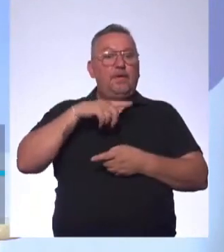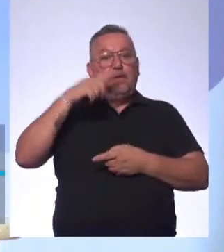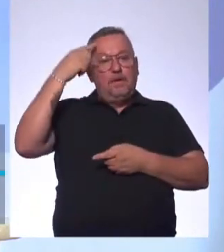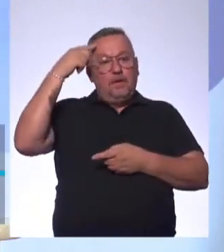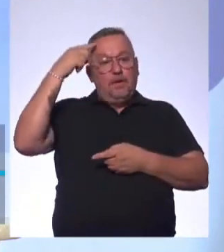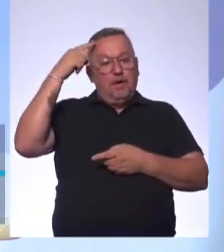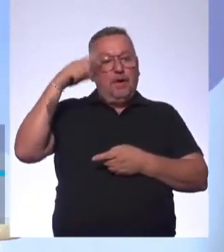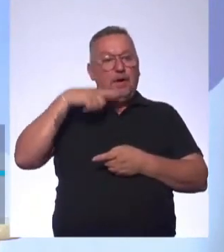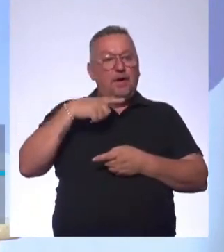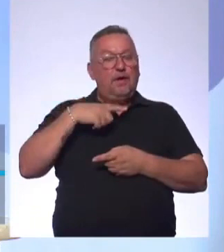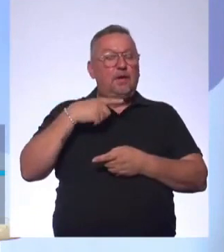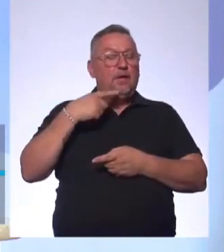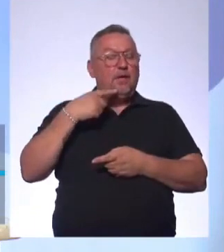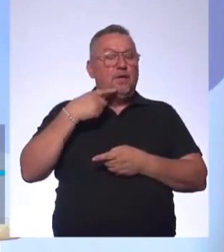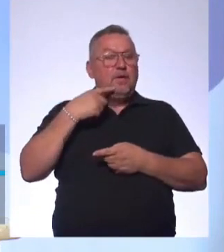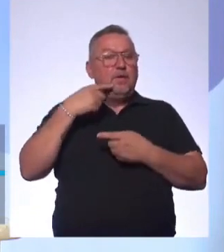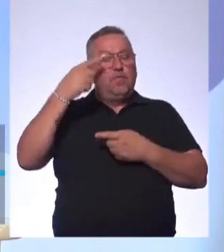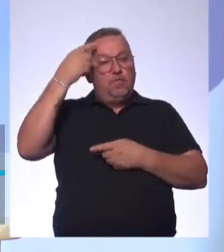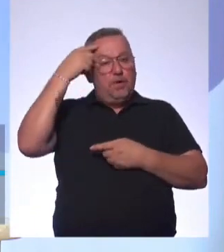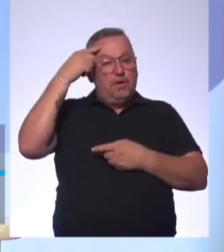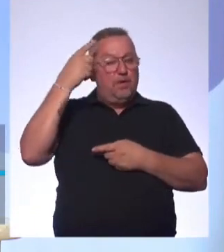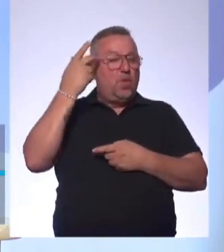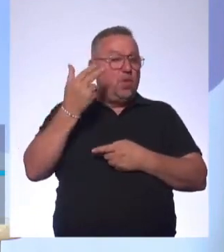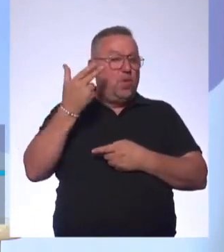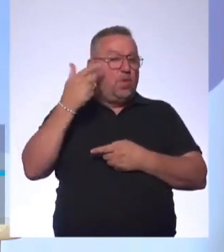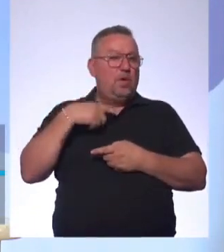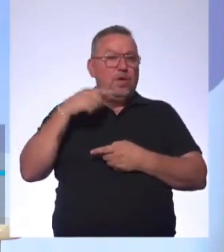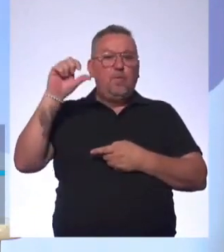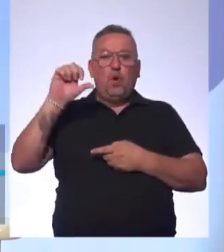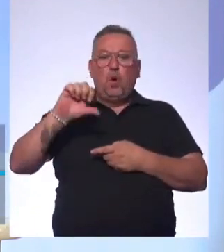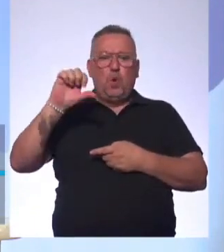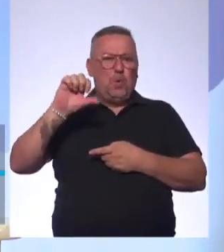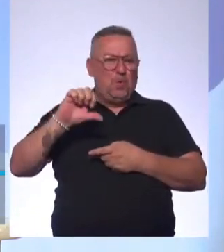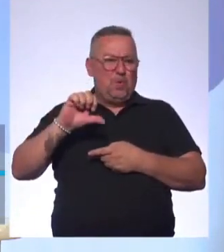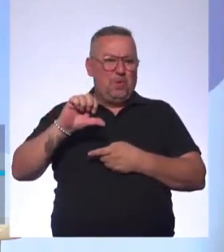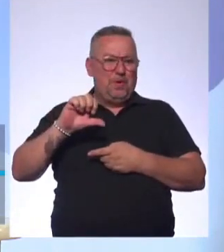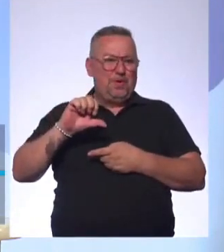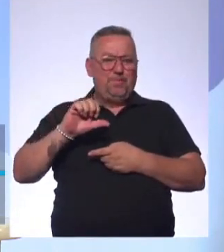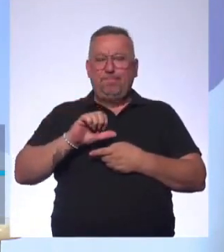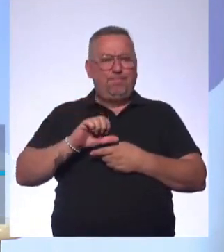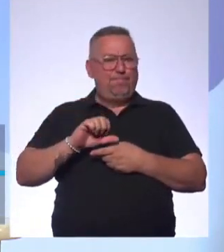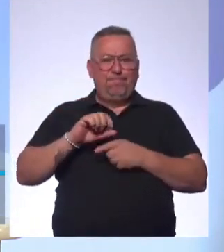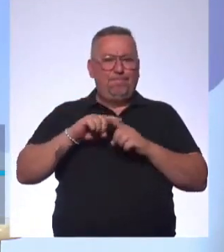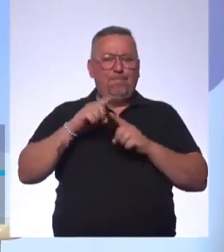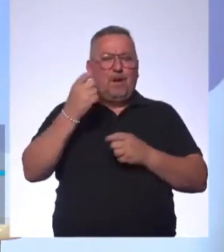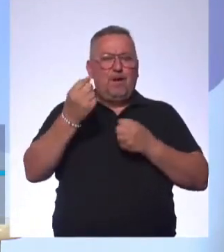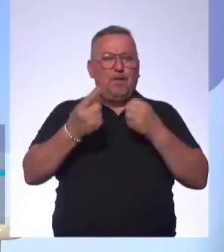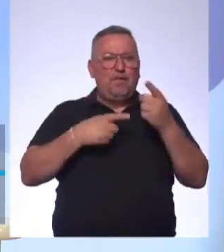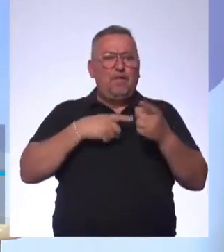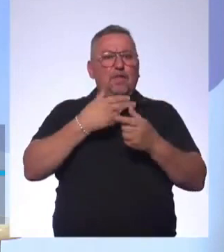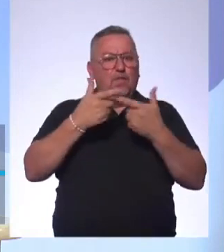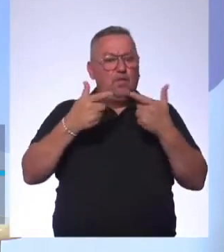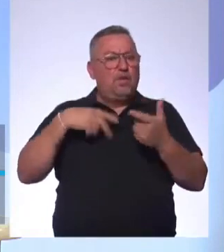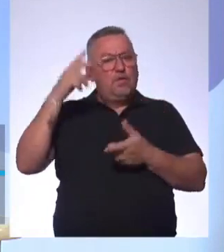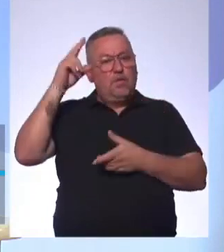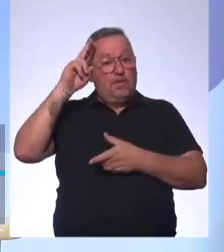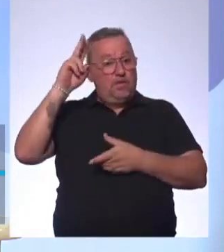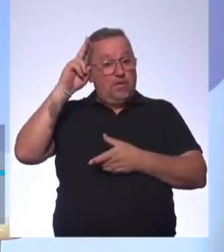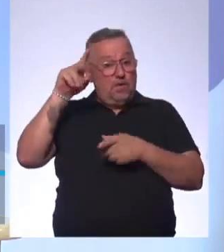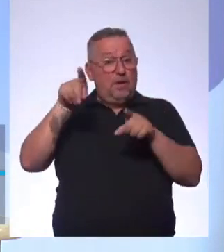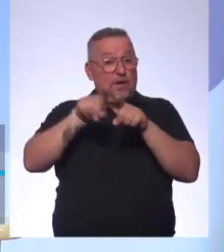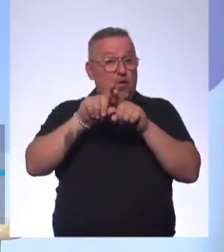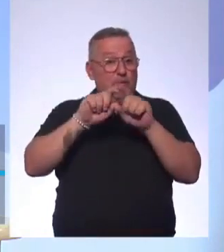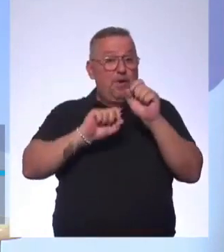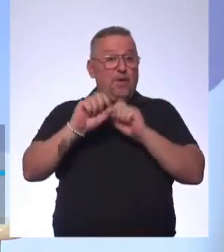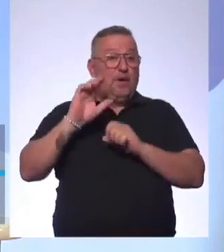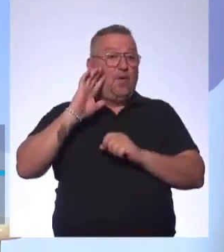de que o senso comum ele é sempre negativo, né, ou ele sempre traz um aspecto negativo, mas muitas vezes ele é a nossa história, né? E